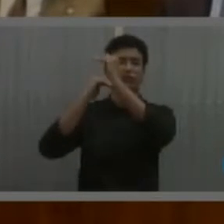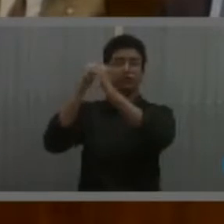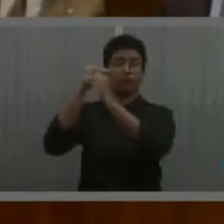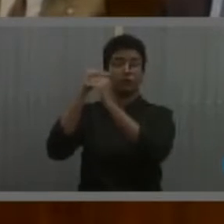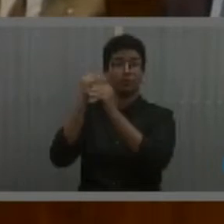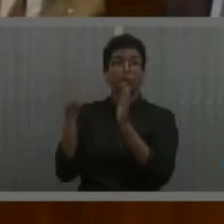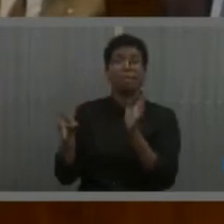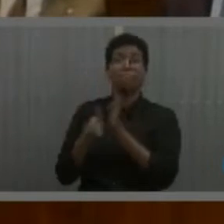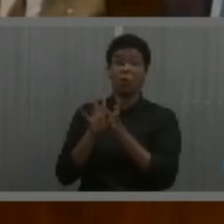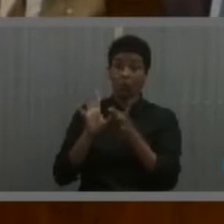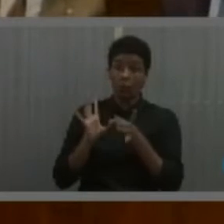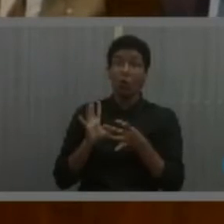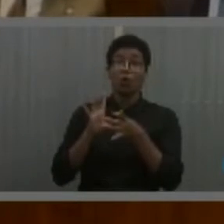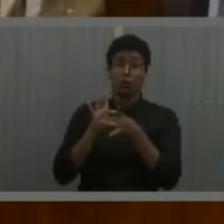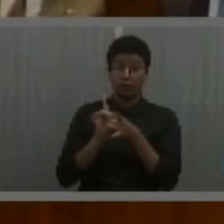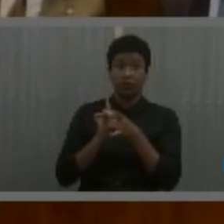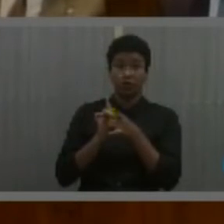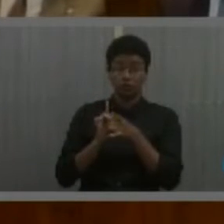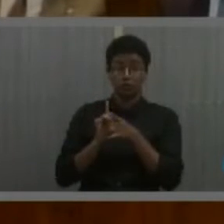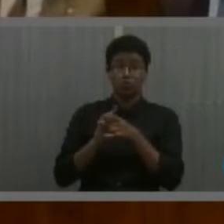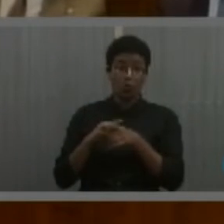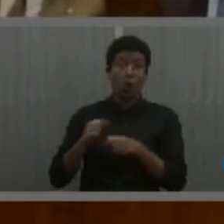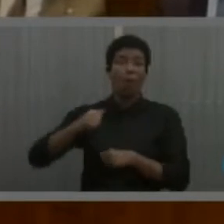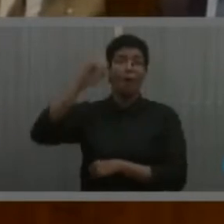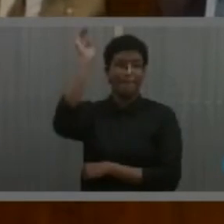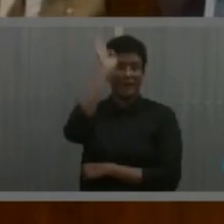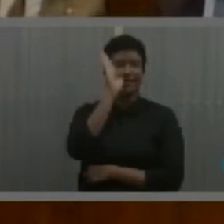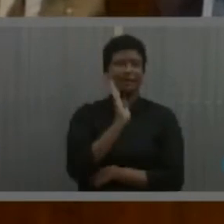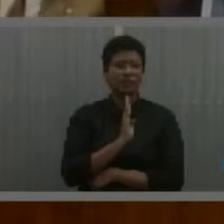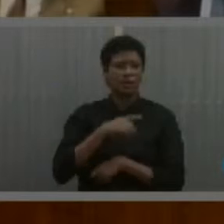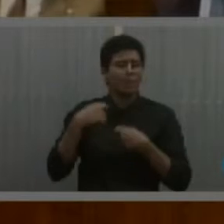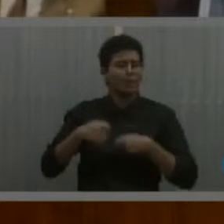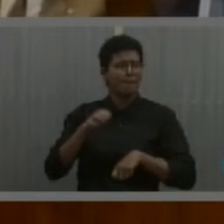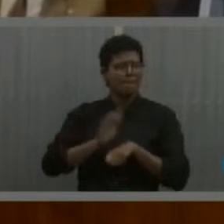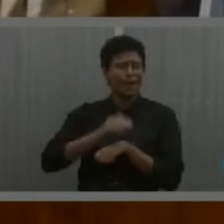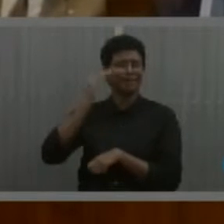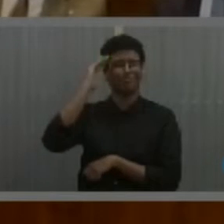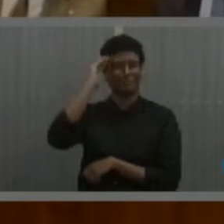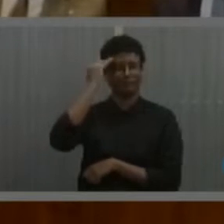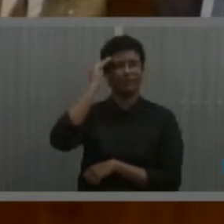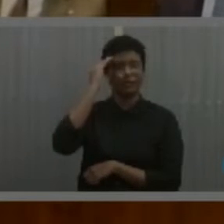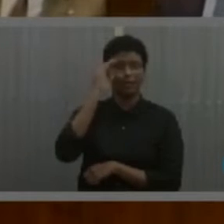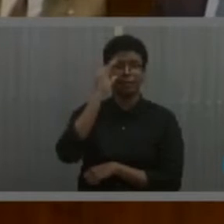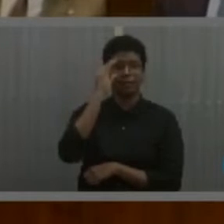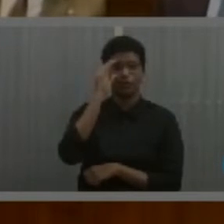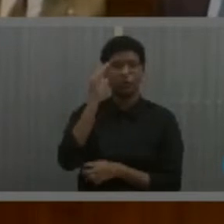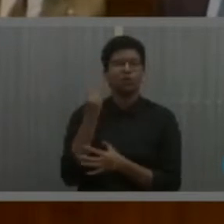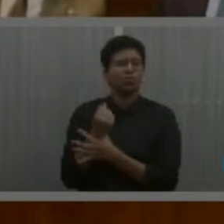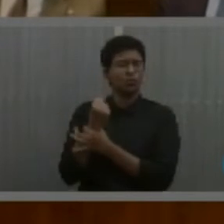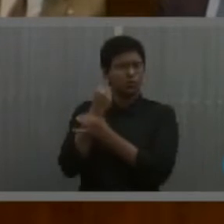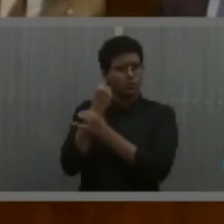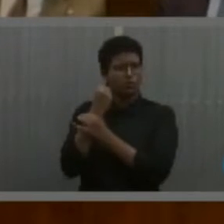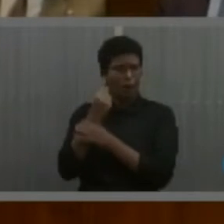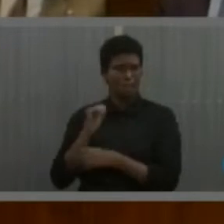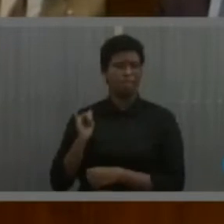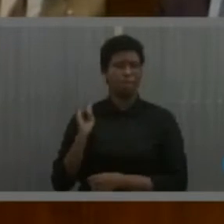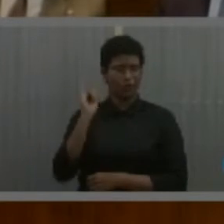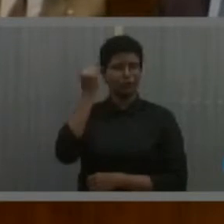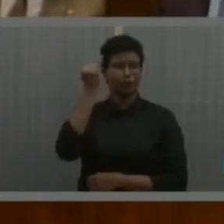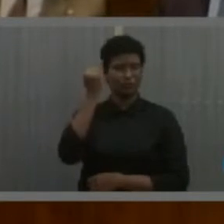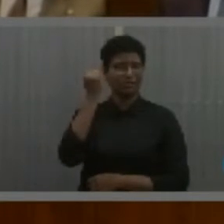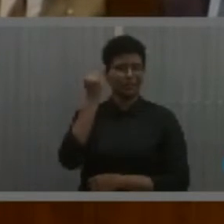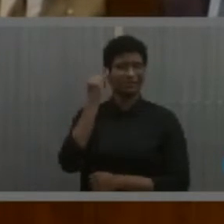desse contexto, a nação necessita de mais entendimento, segurança e oportunidades